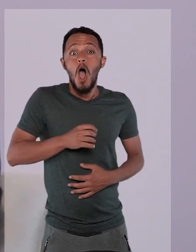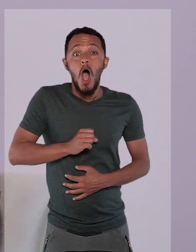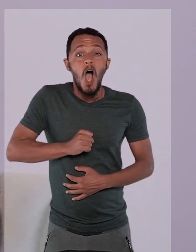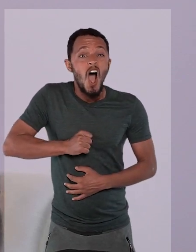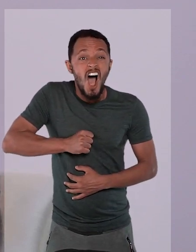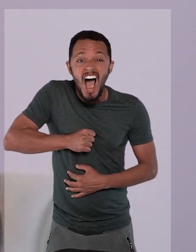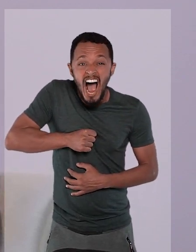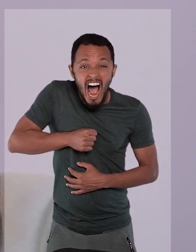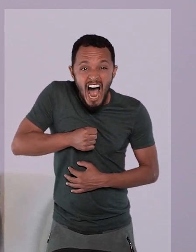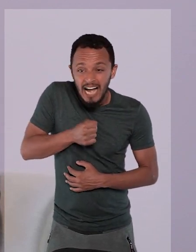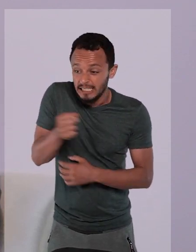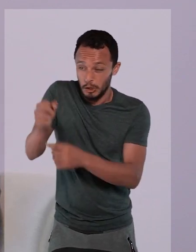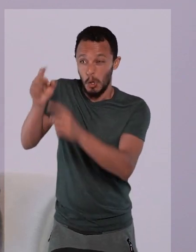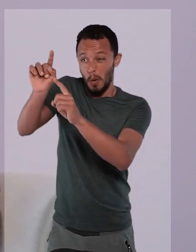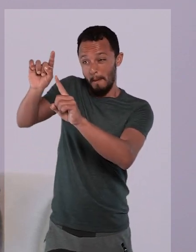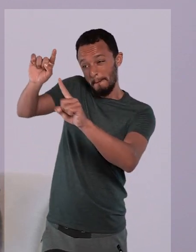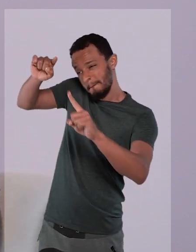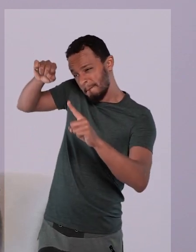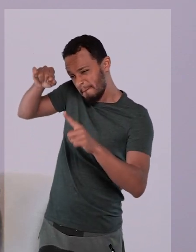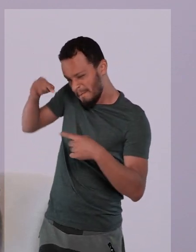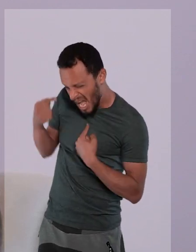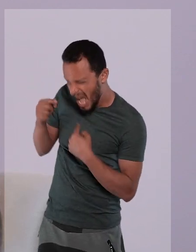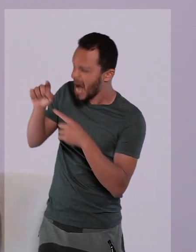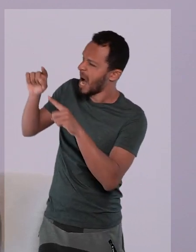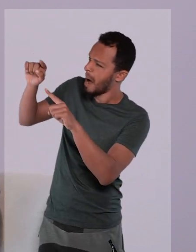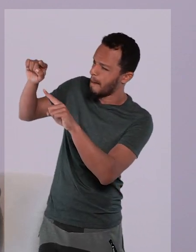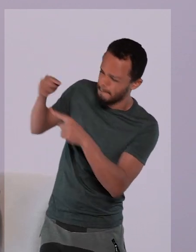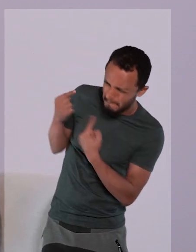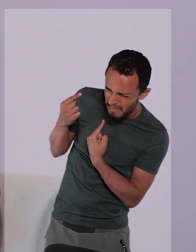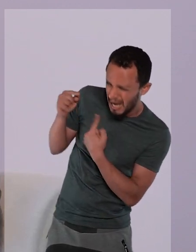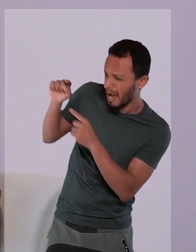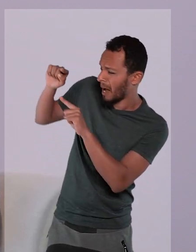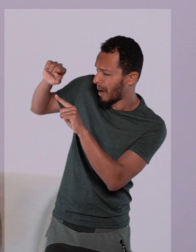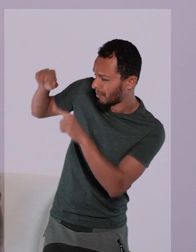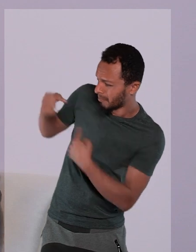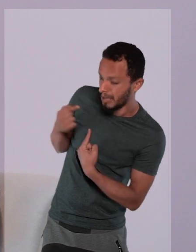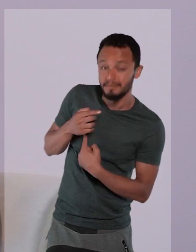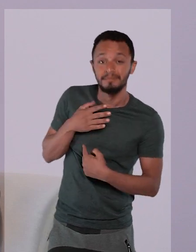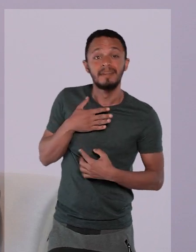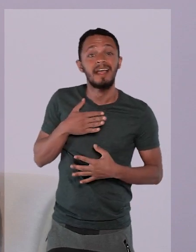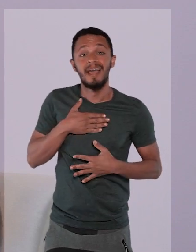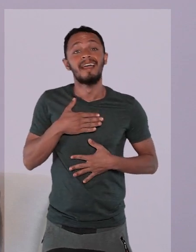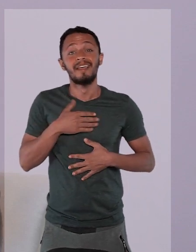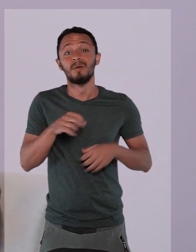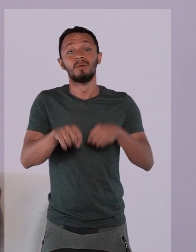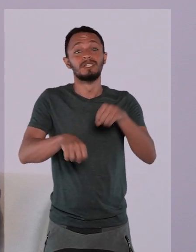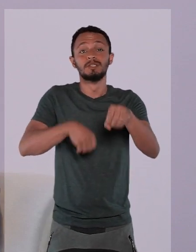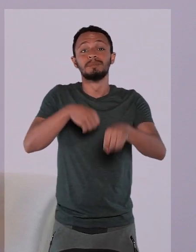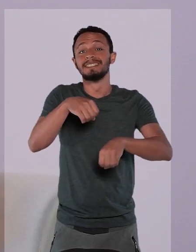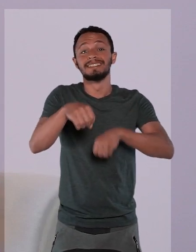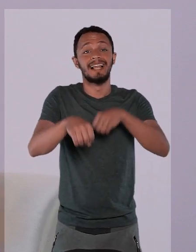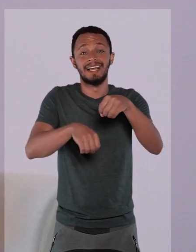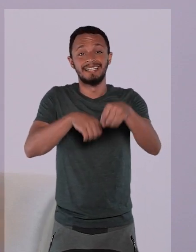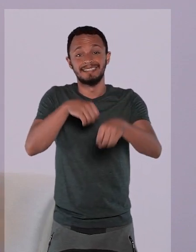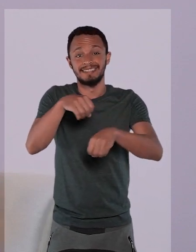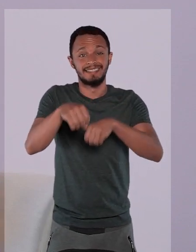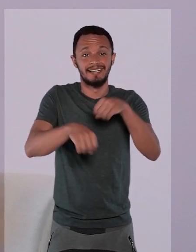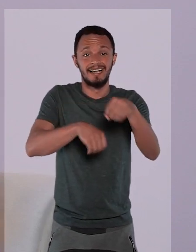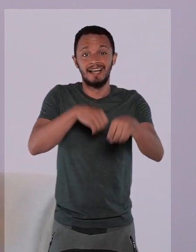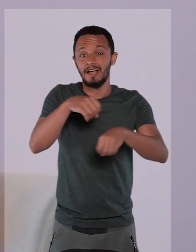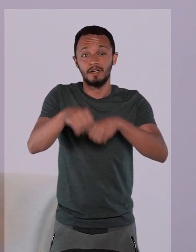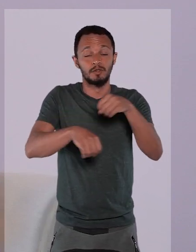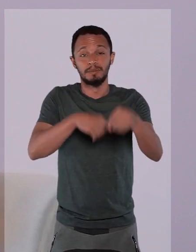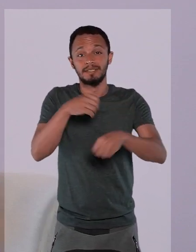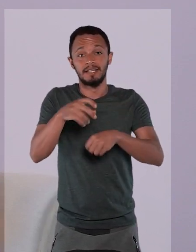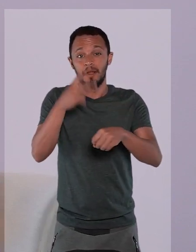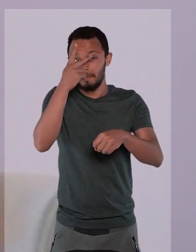Né? Então, andando de bicicleta um dia, que eu adoro ciclismo, né? Aparece uma coisa,